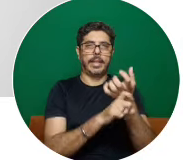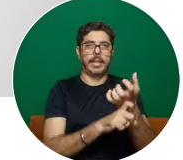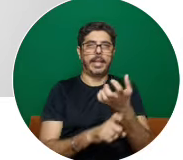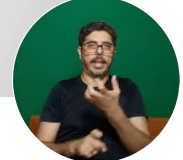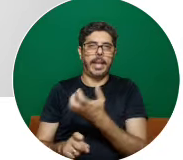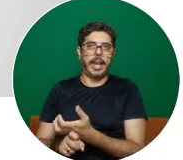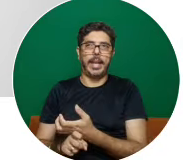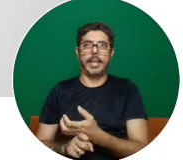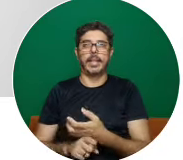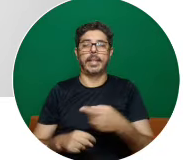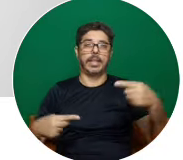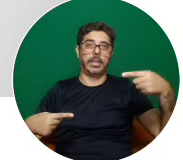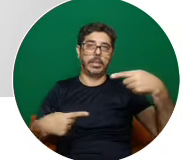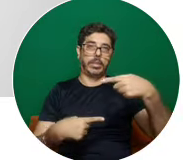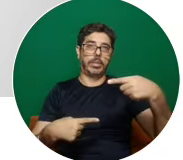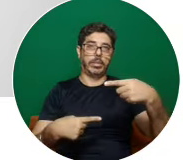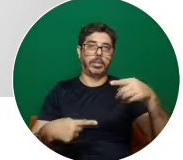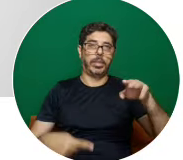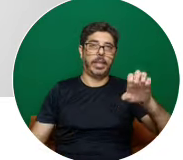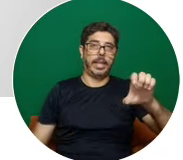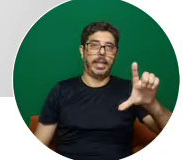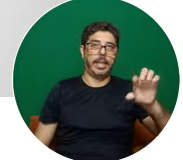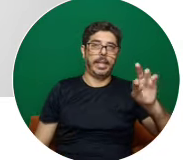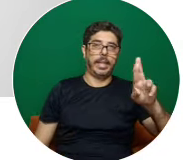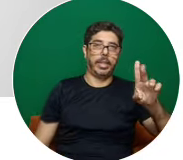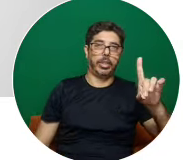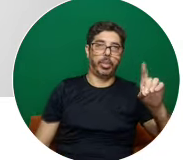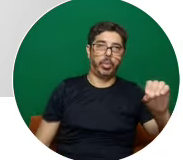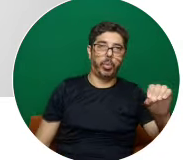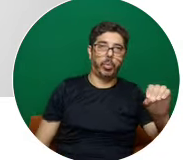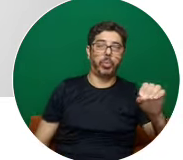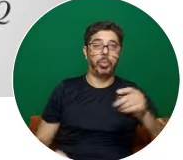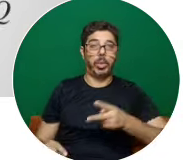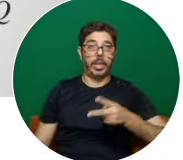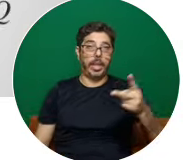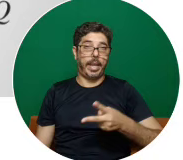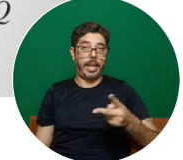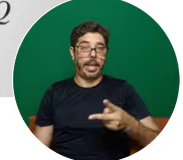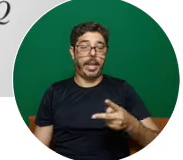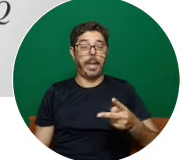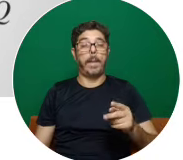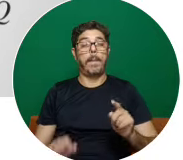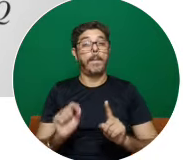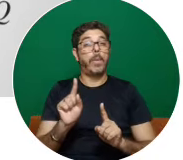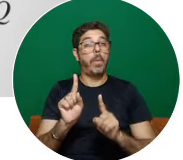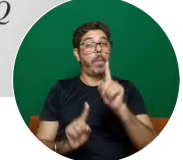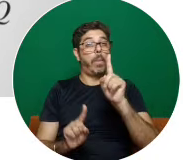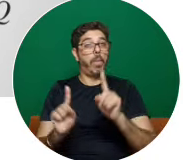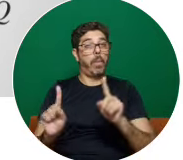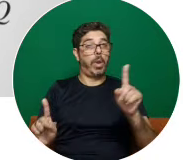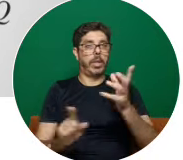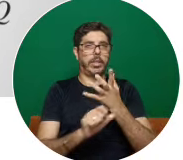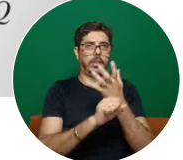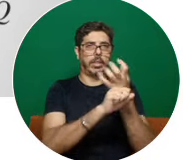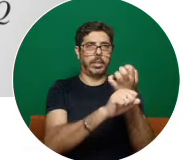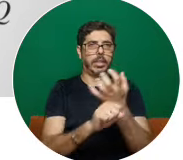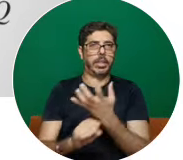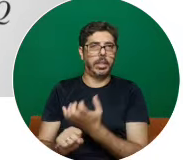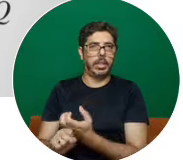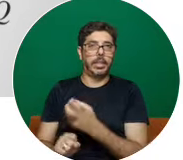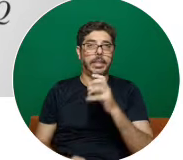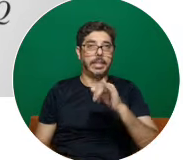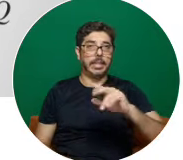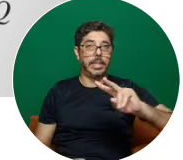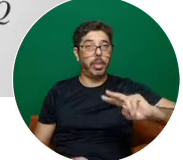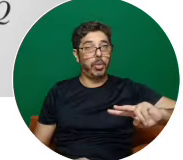diferença de potencial entre os eletrodos também é proporcional à carga. Se nós dobrarmos a magnitude da carga em cada eletrodo,